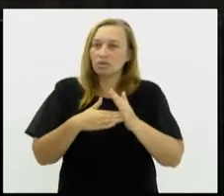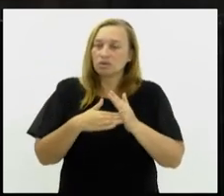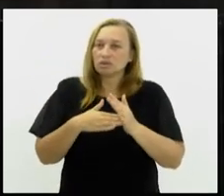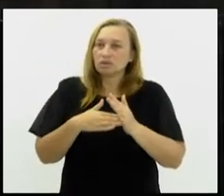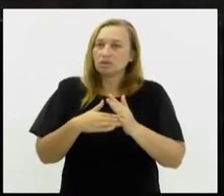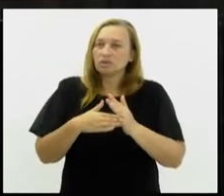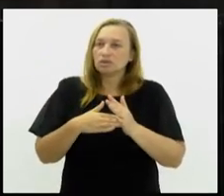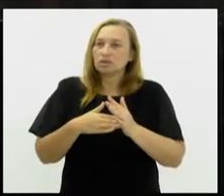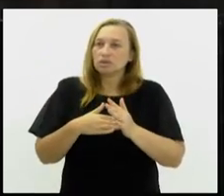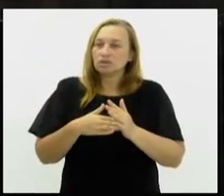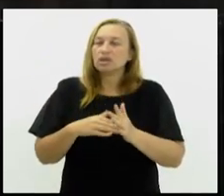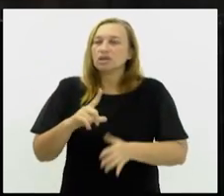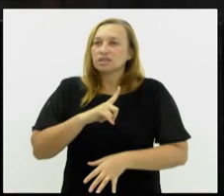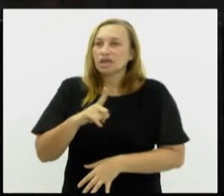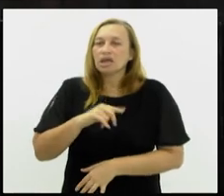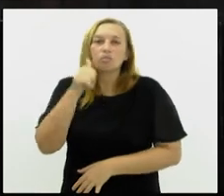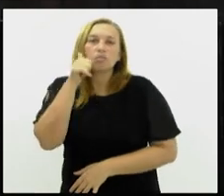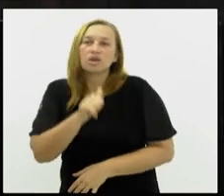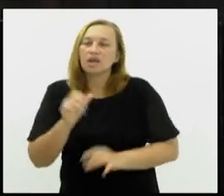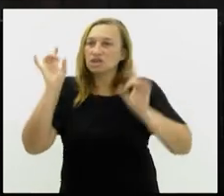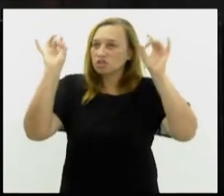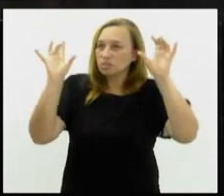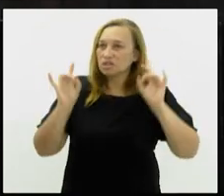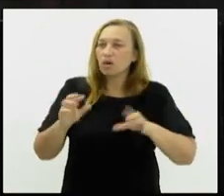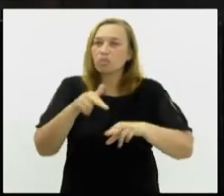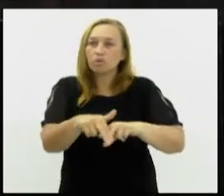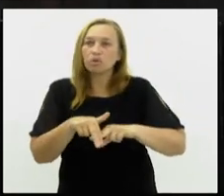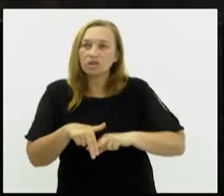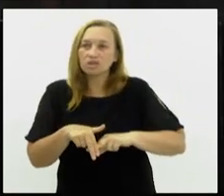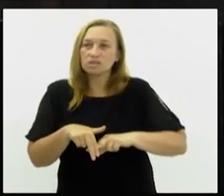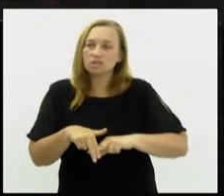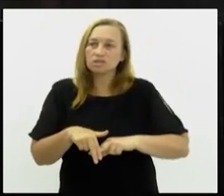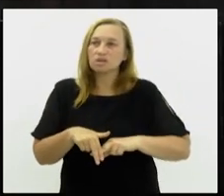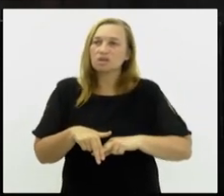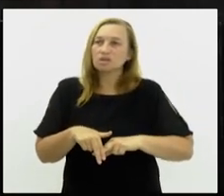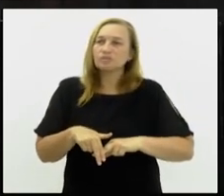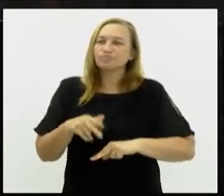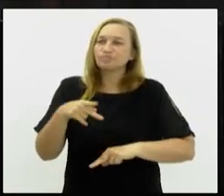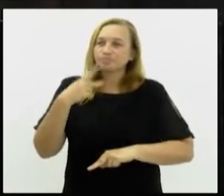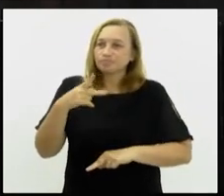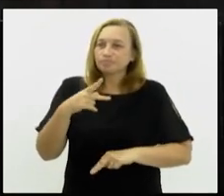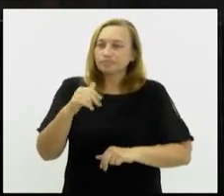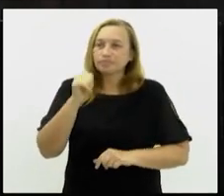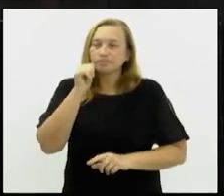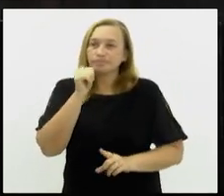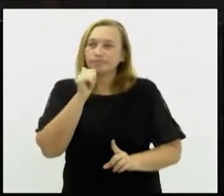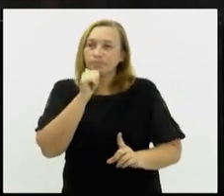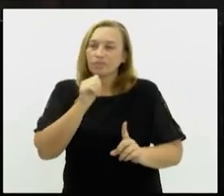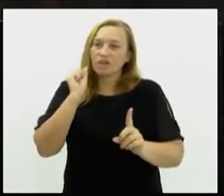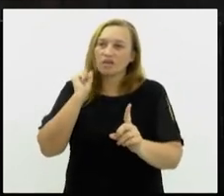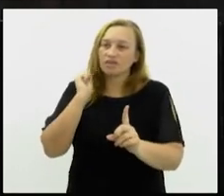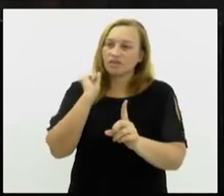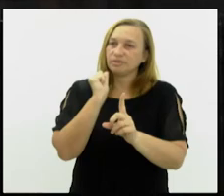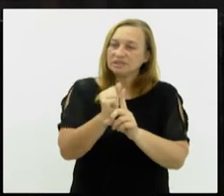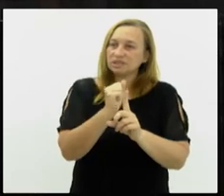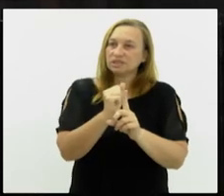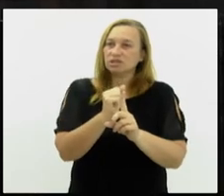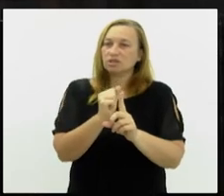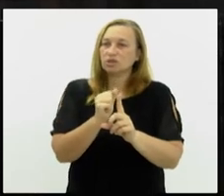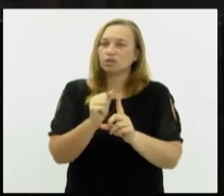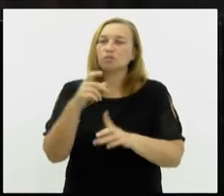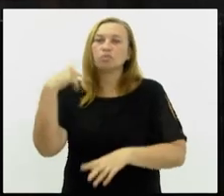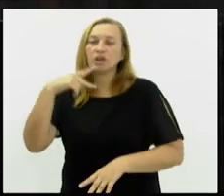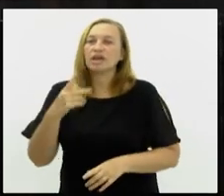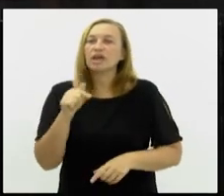a gente ter mulheres em especial. Por isso que eu trago o conceito de feminicídio político, porque esse é o